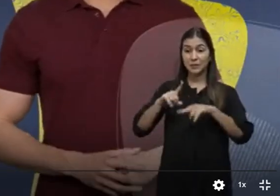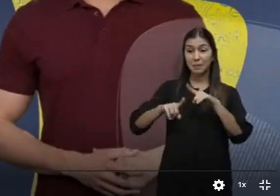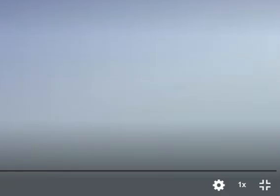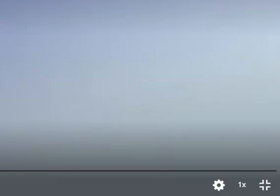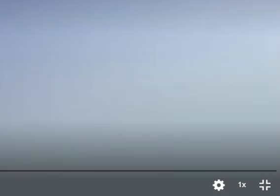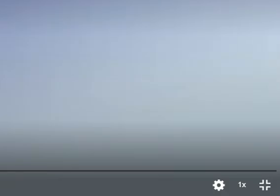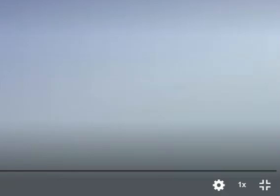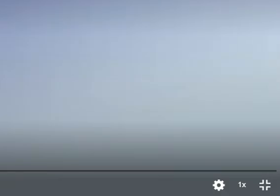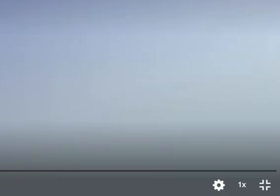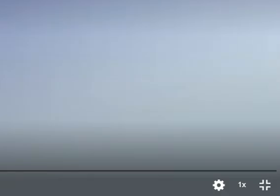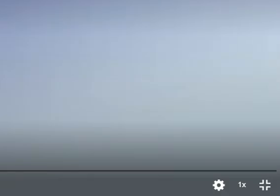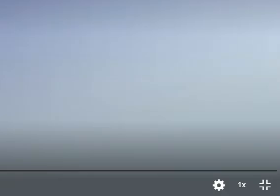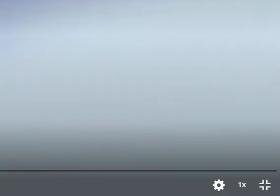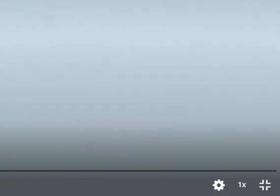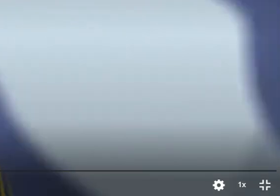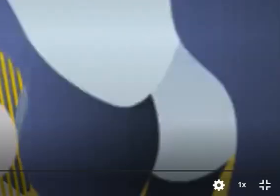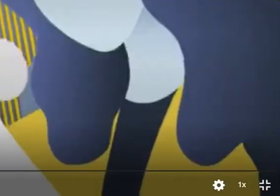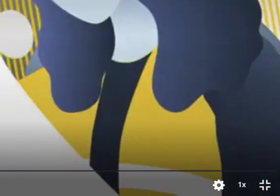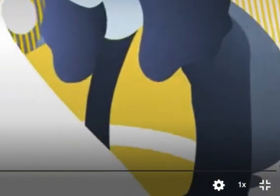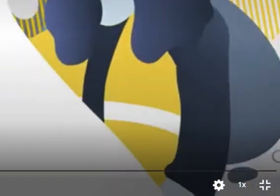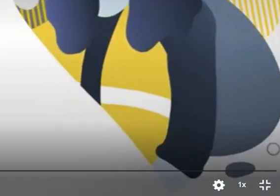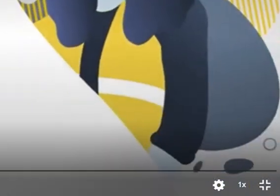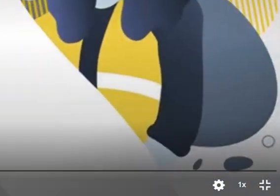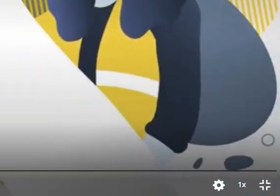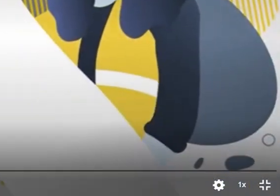mais usados.